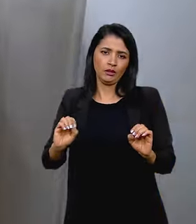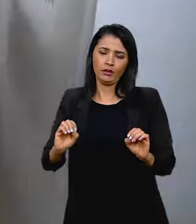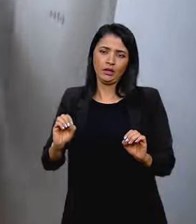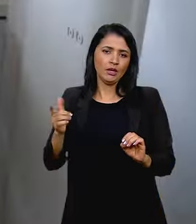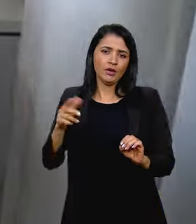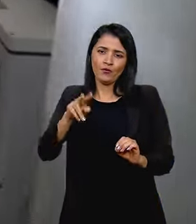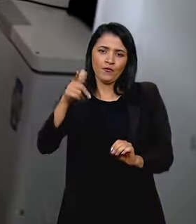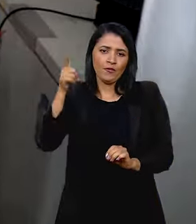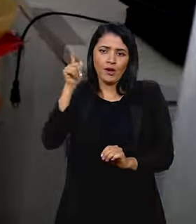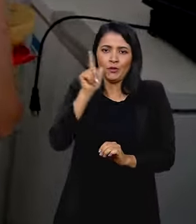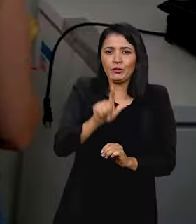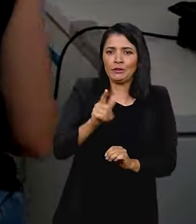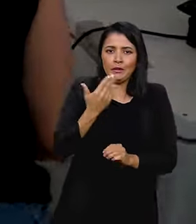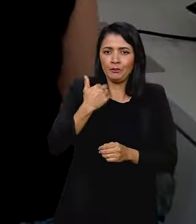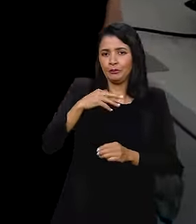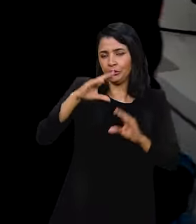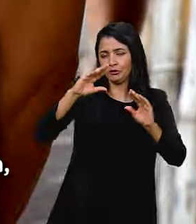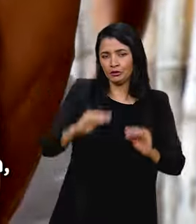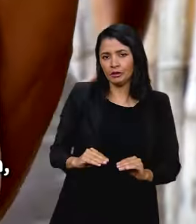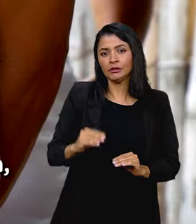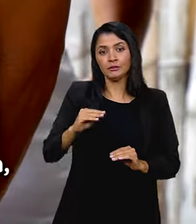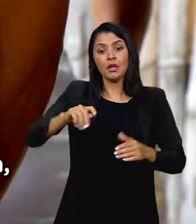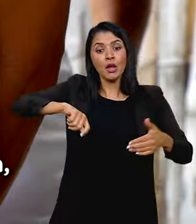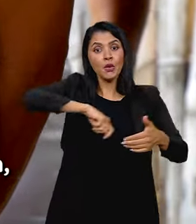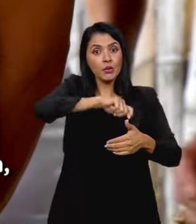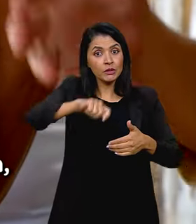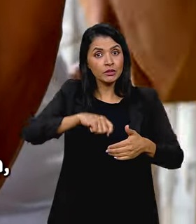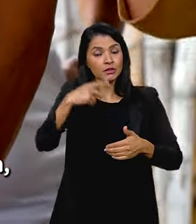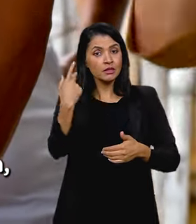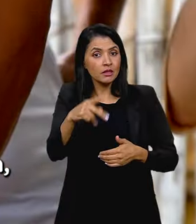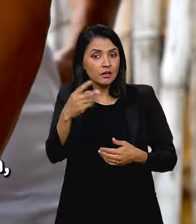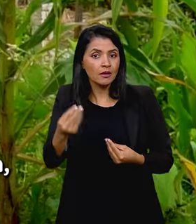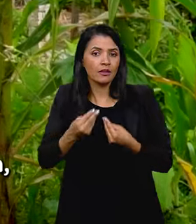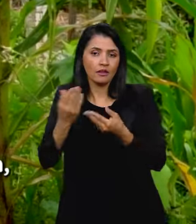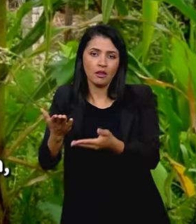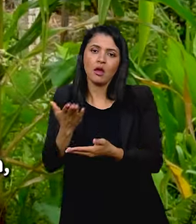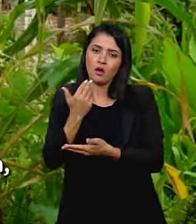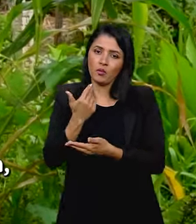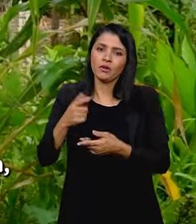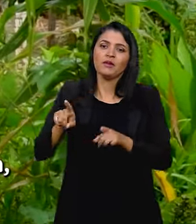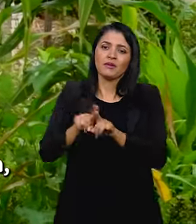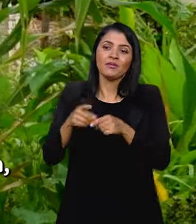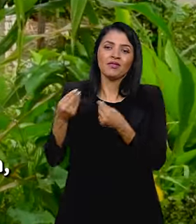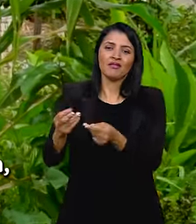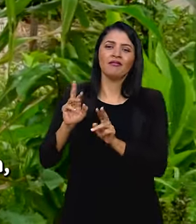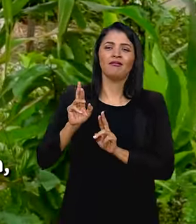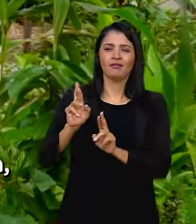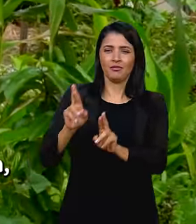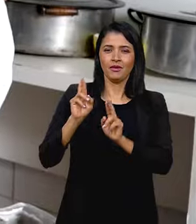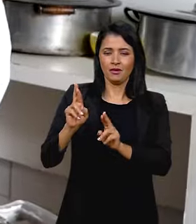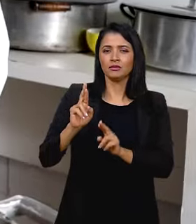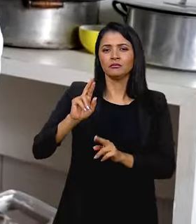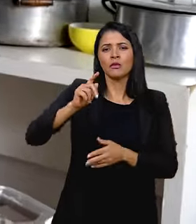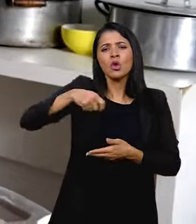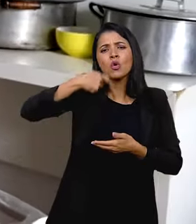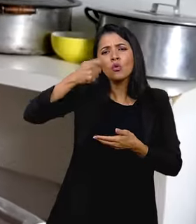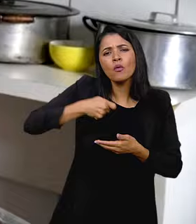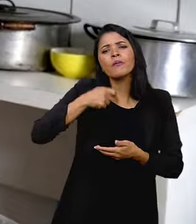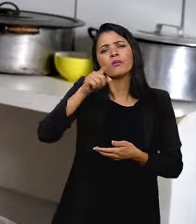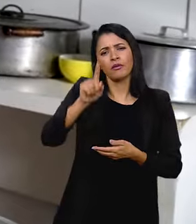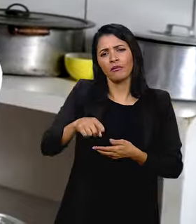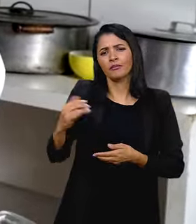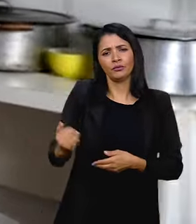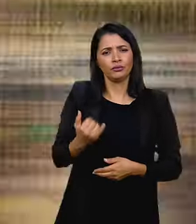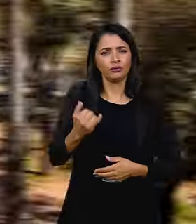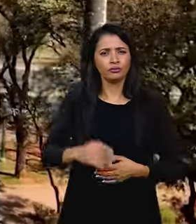tem que não vai ter conseguir ir PR janta e a cozinha solitária além de dar comida traz Esperança PR pesso comer gente